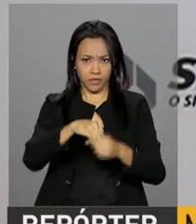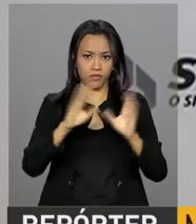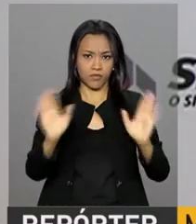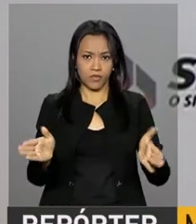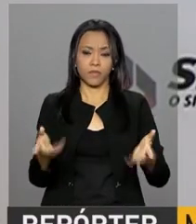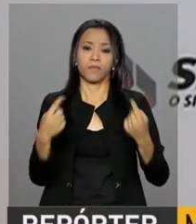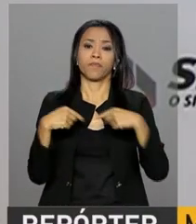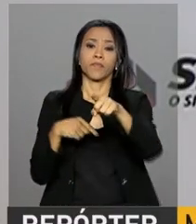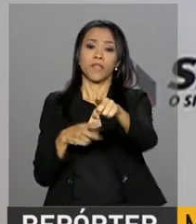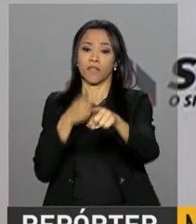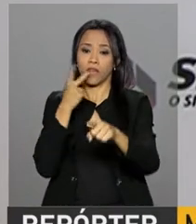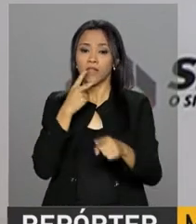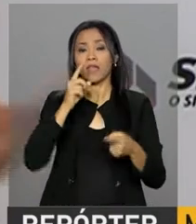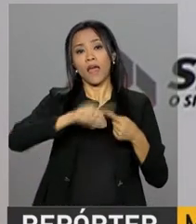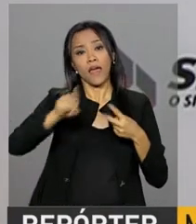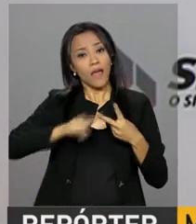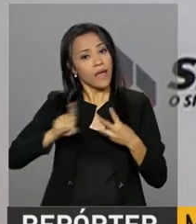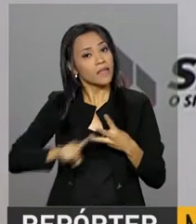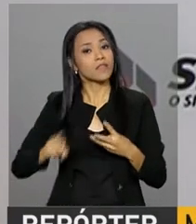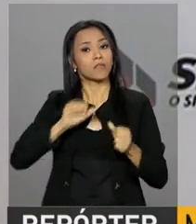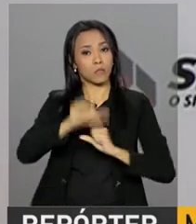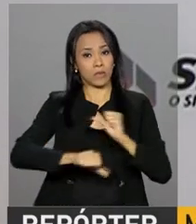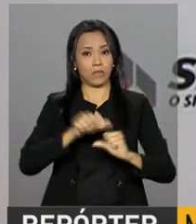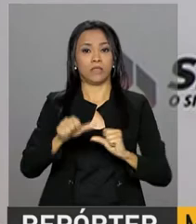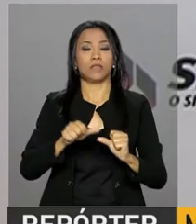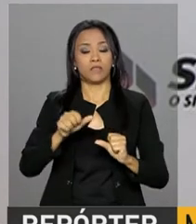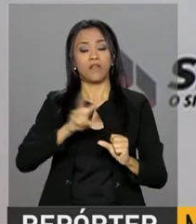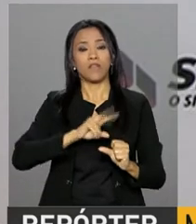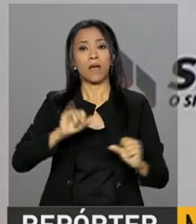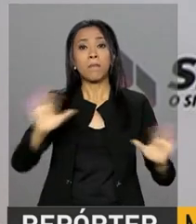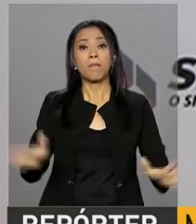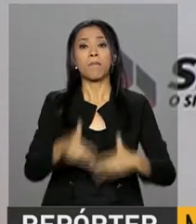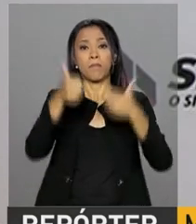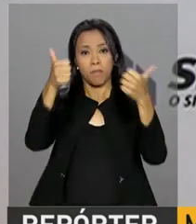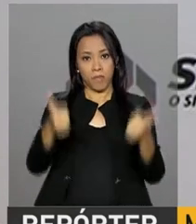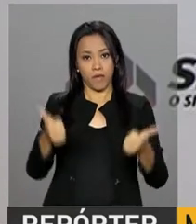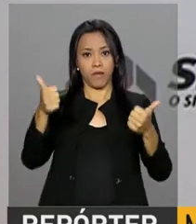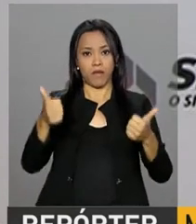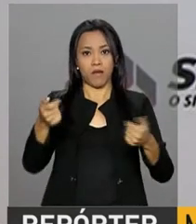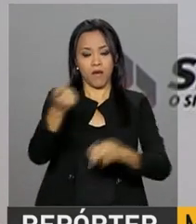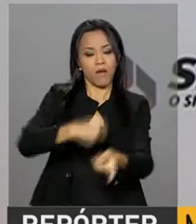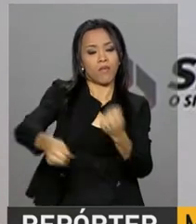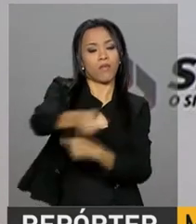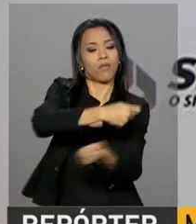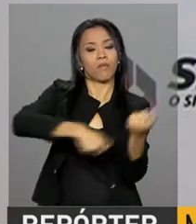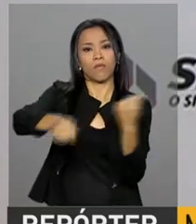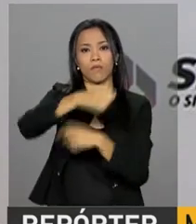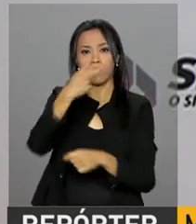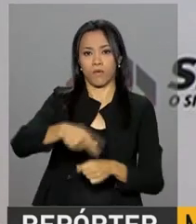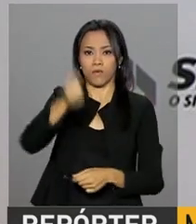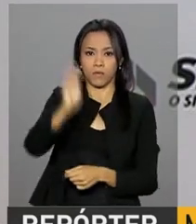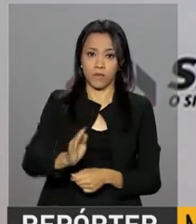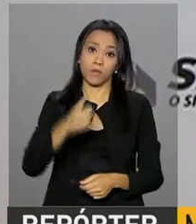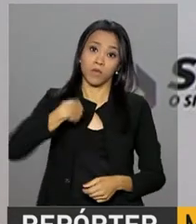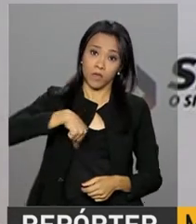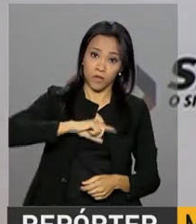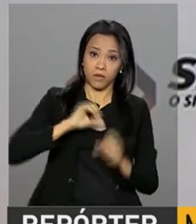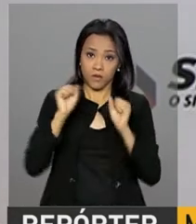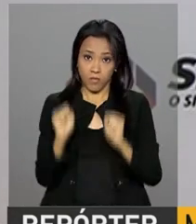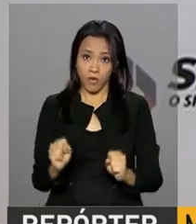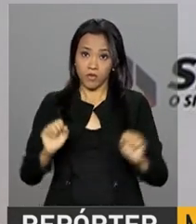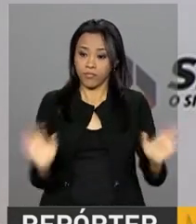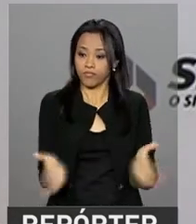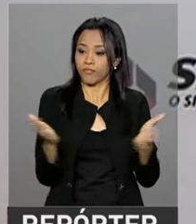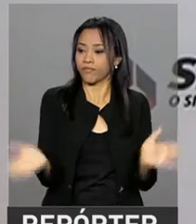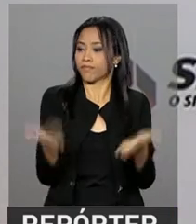poder arejar, vamos dizer assim, o ambiente de negócios no Brasil para que a gente possa movimentar a